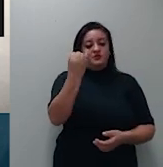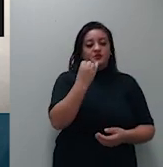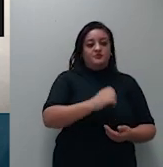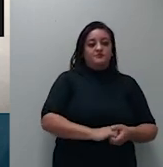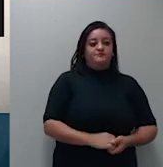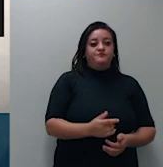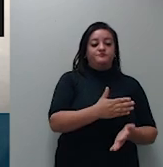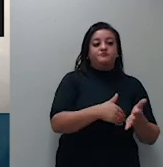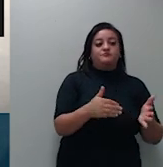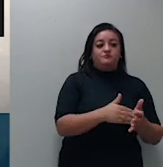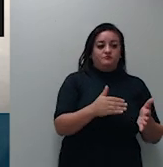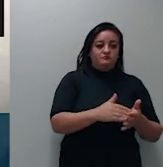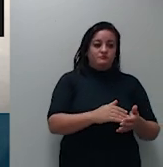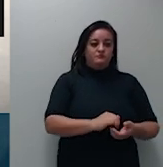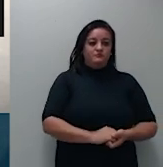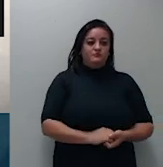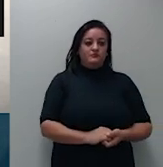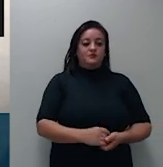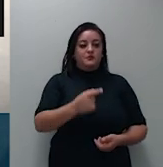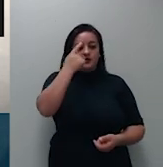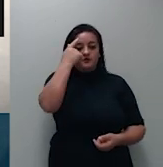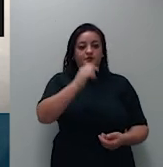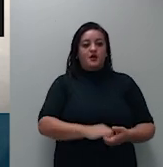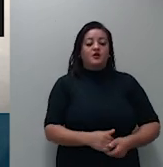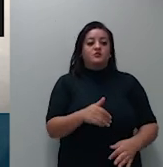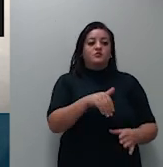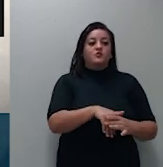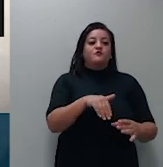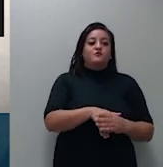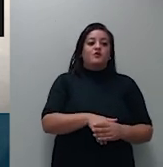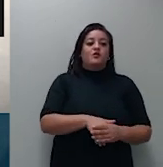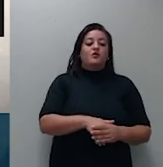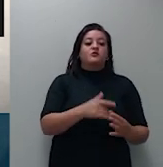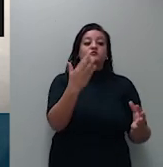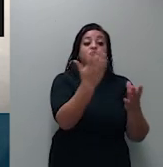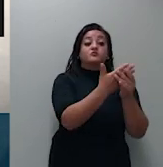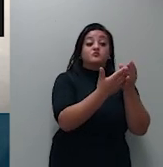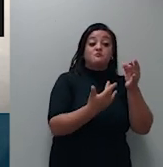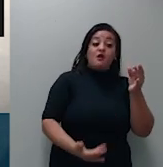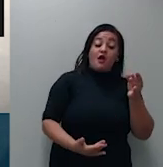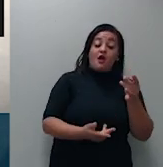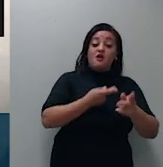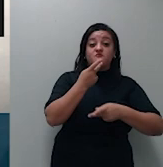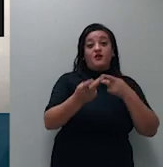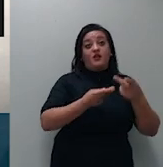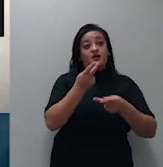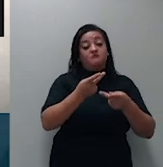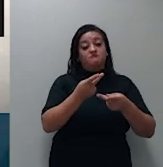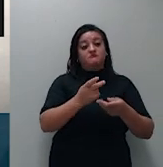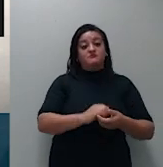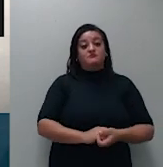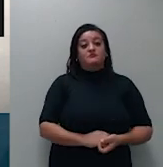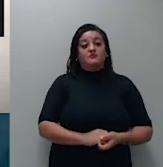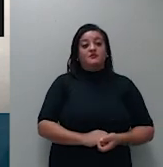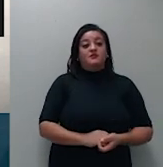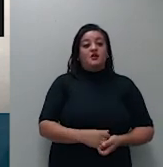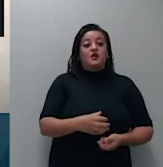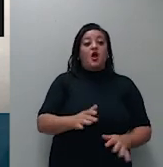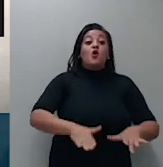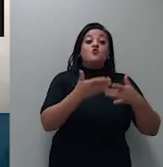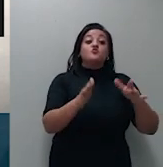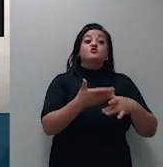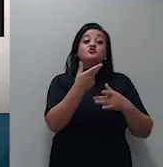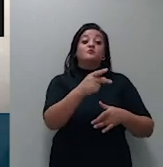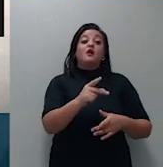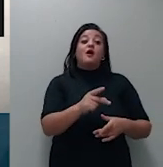Levante E aí toda a ideia do voto nos embargos é justamente dizer olha o